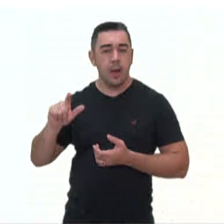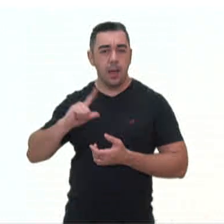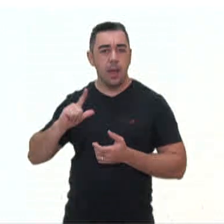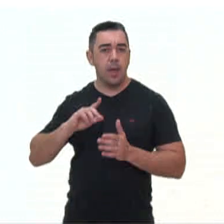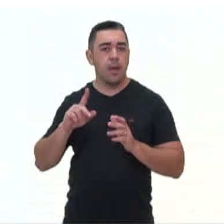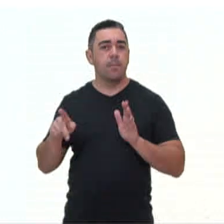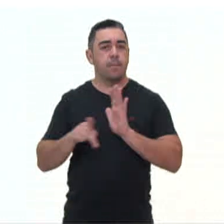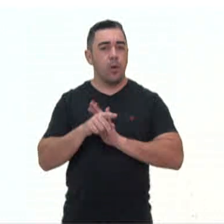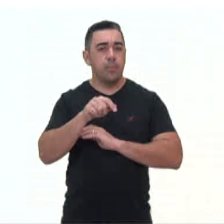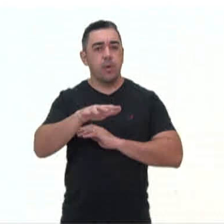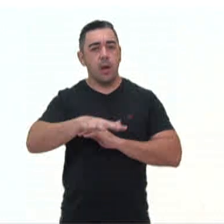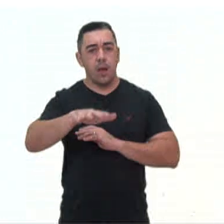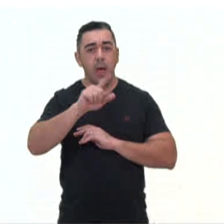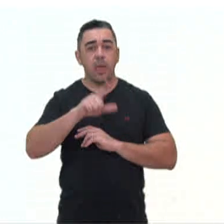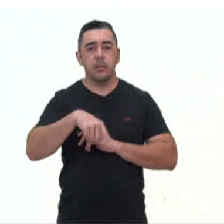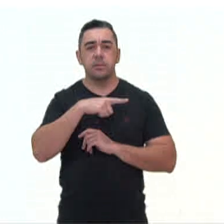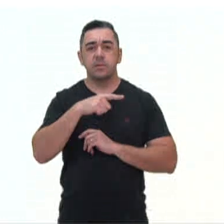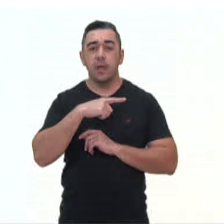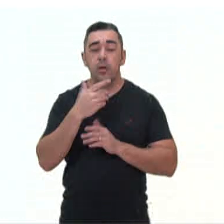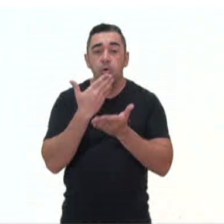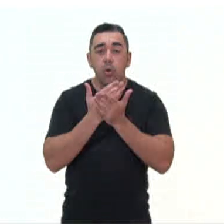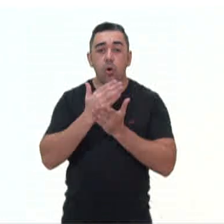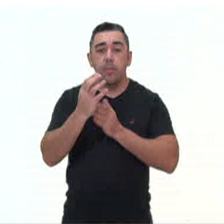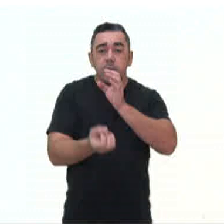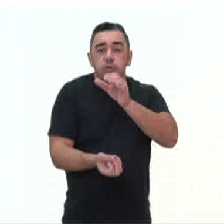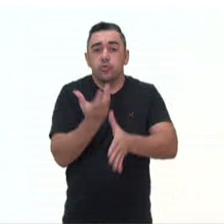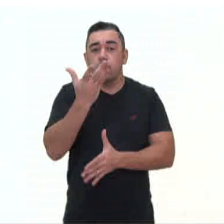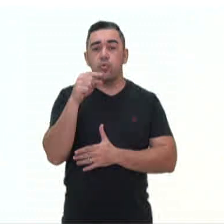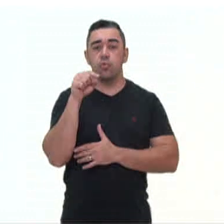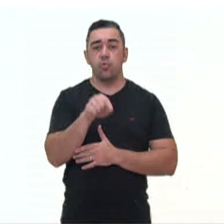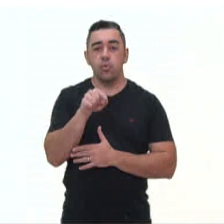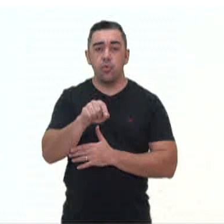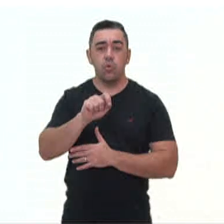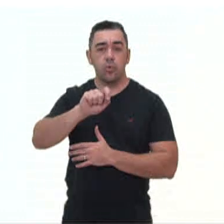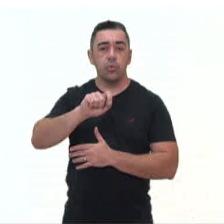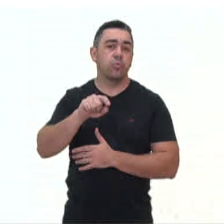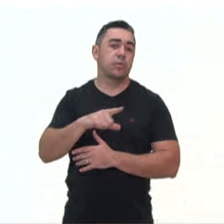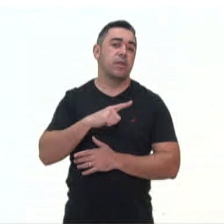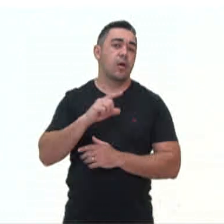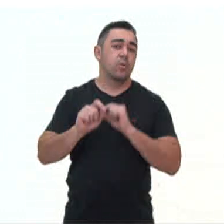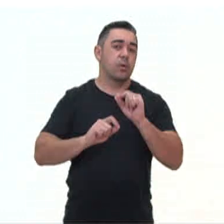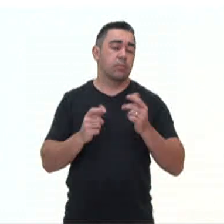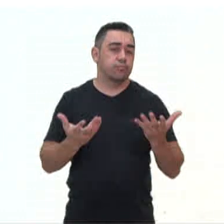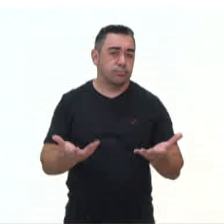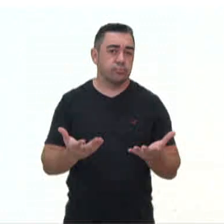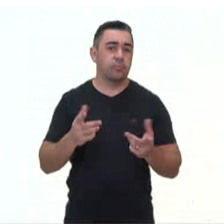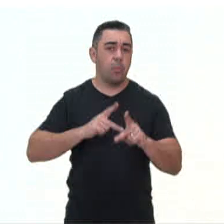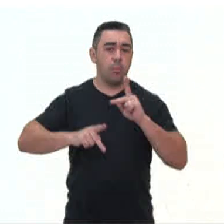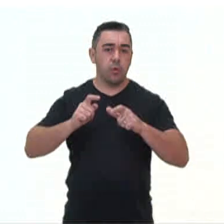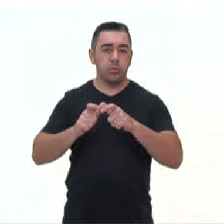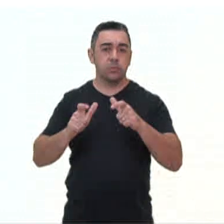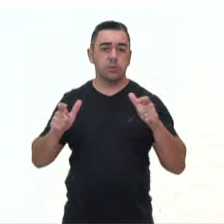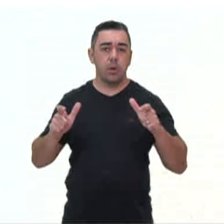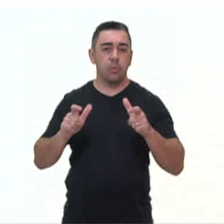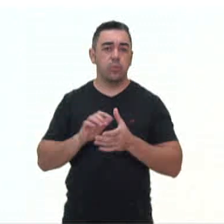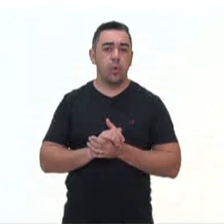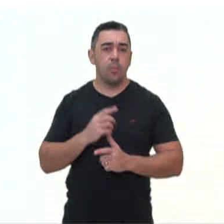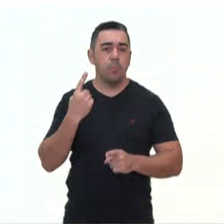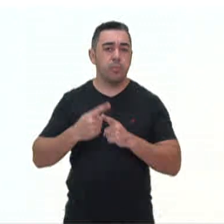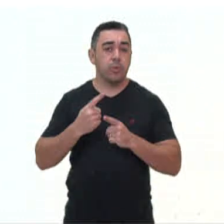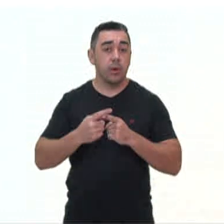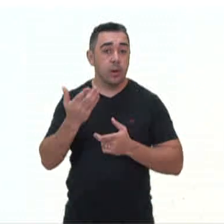Na antiguidade, foi berço da civilização suméria, devido ao fato de...